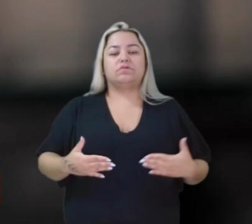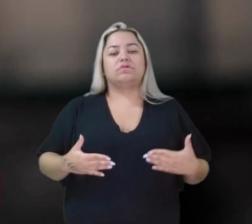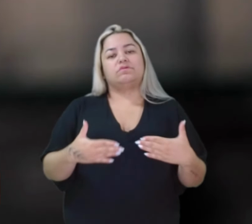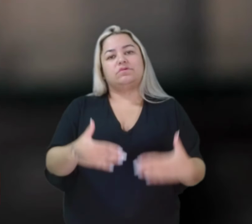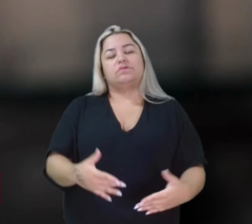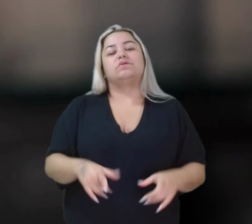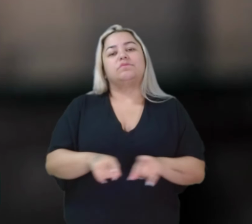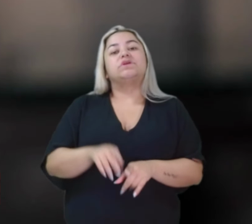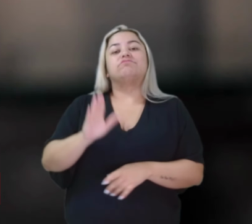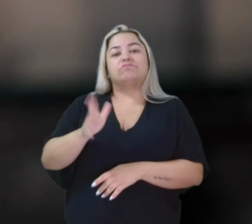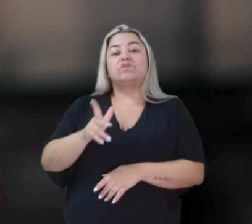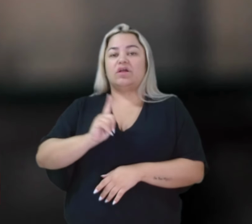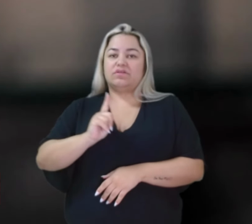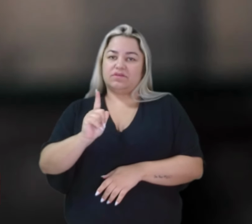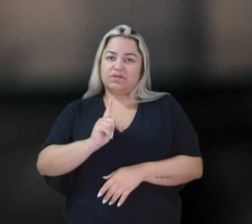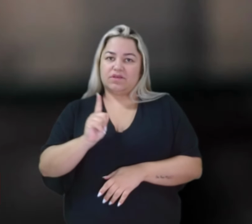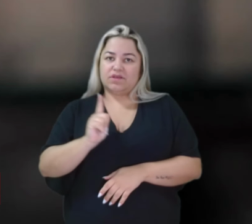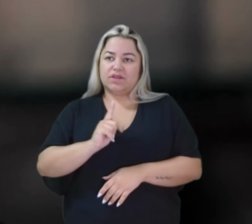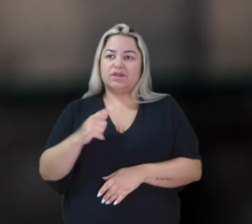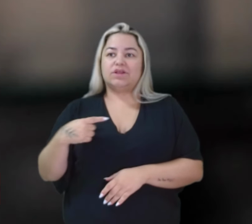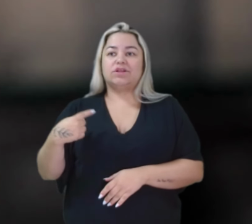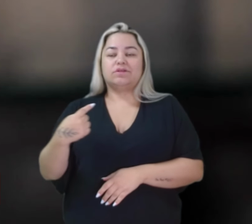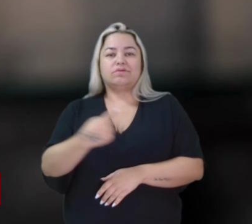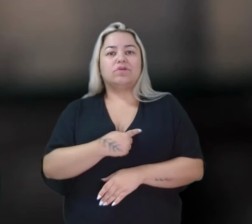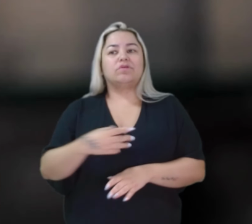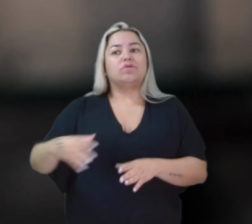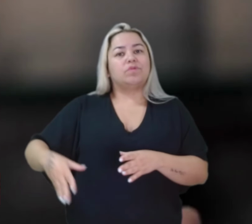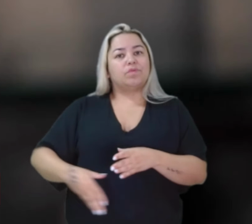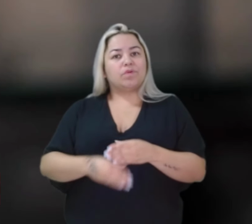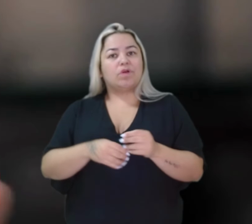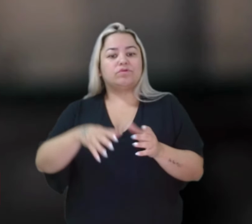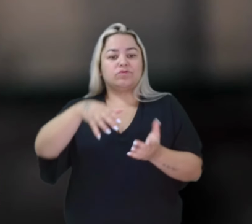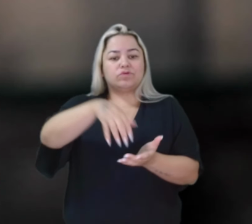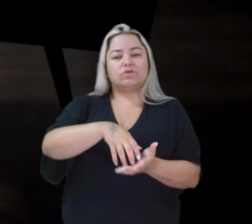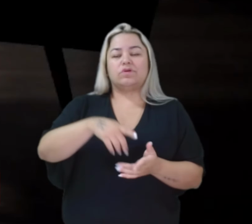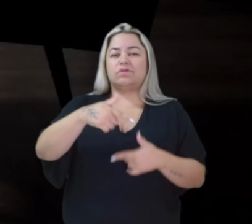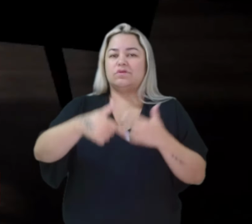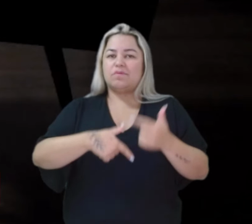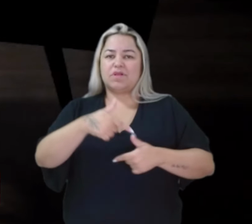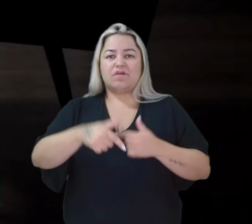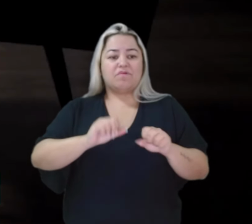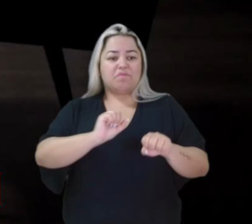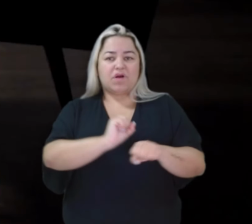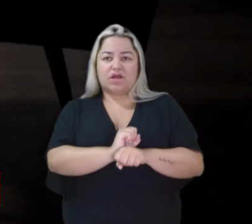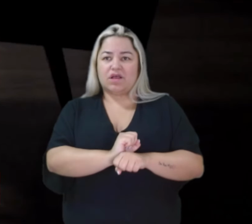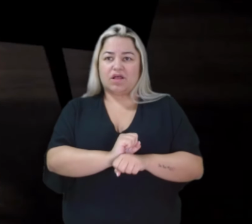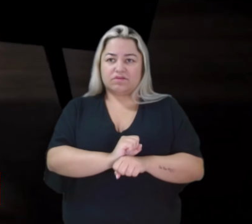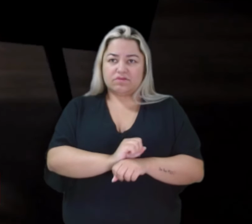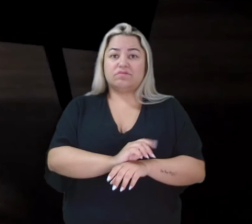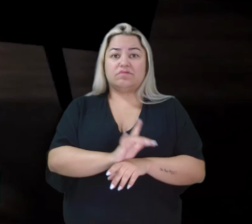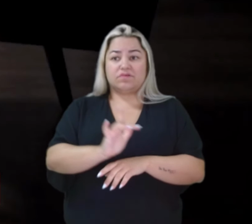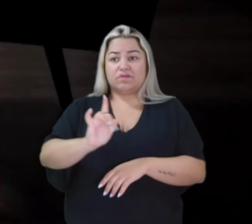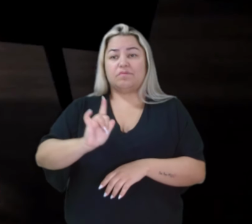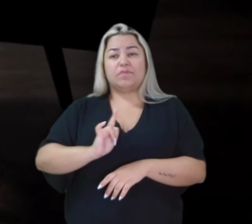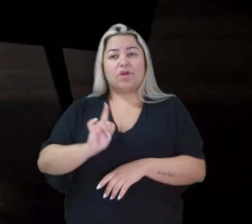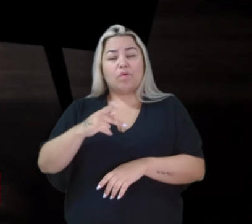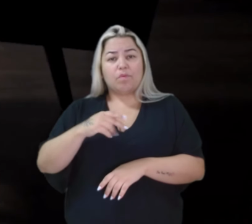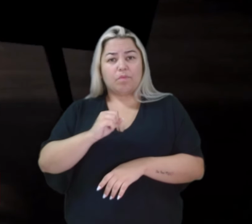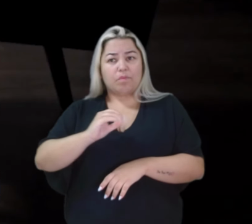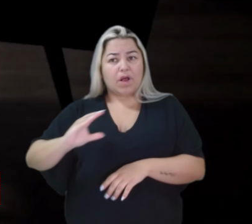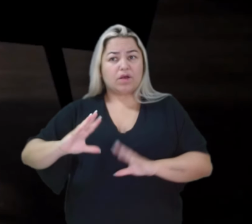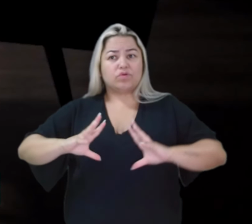ministérios que já existiam. A gente precisou repor muitos postos de trabalho que estavam defasados. Então, veja, nós fizemos o PAC. Nós